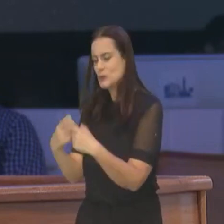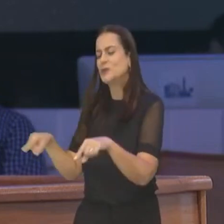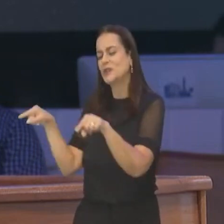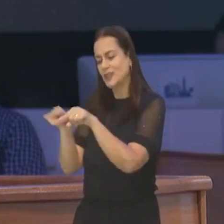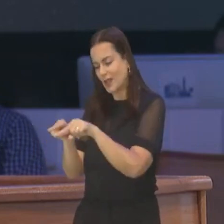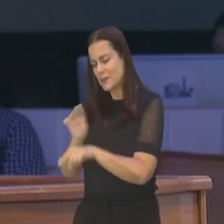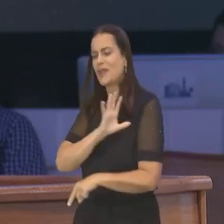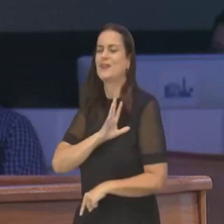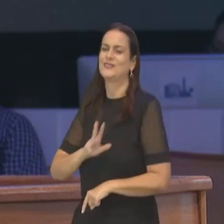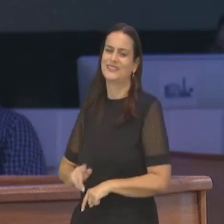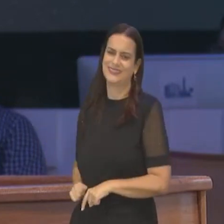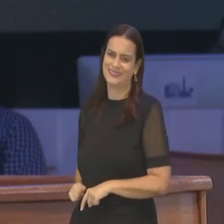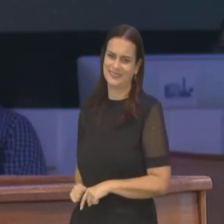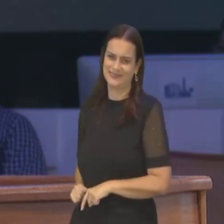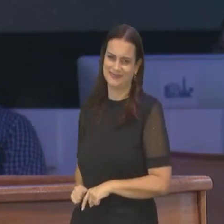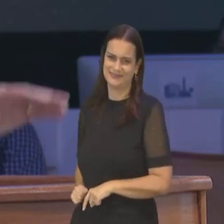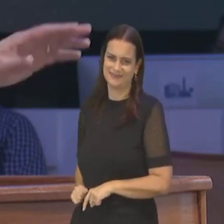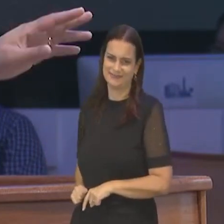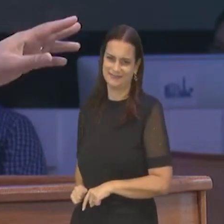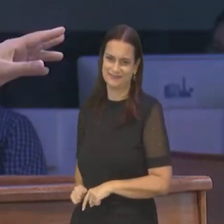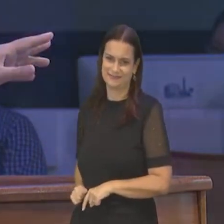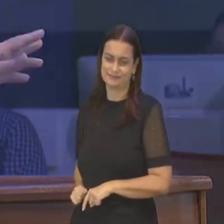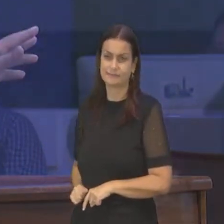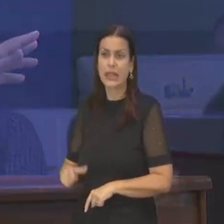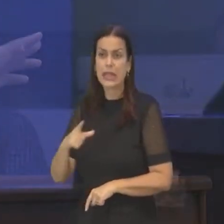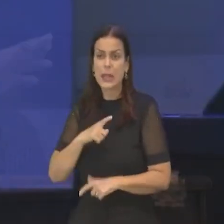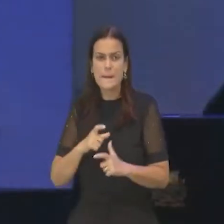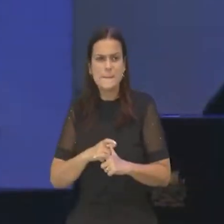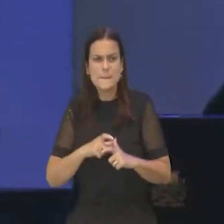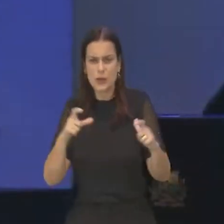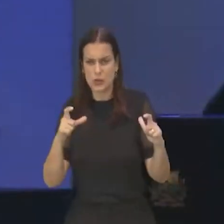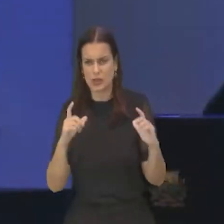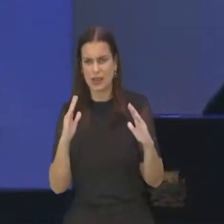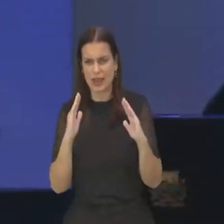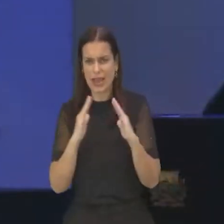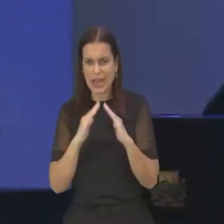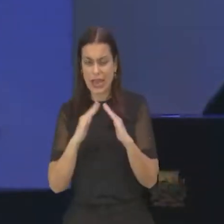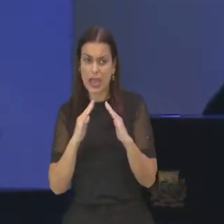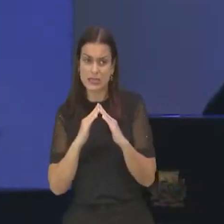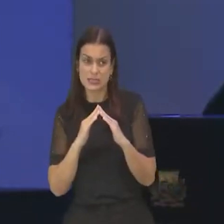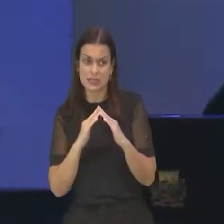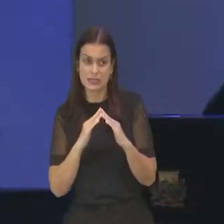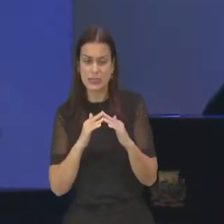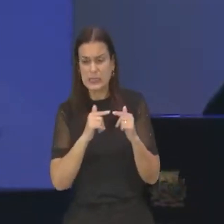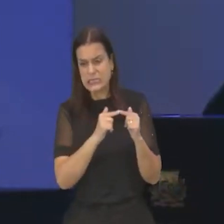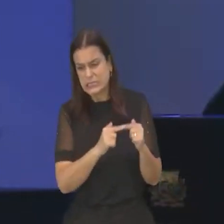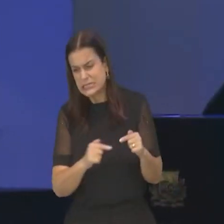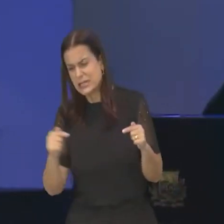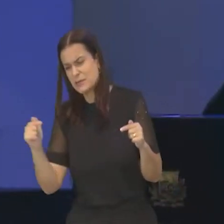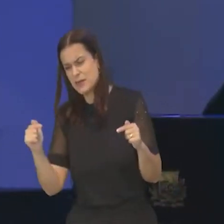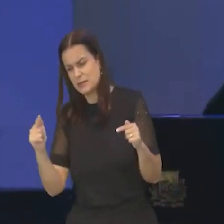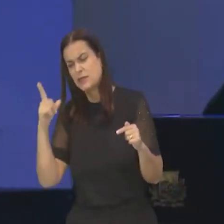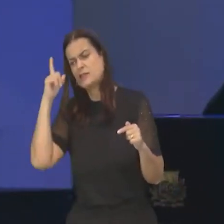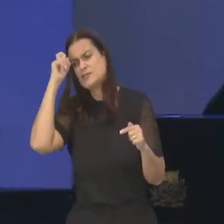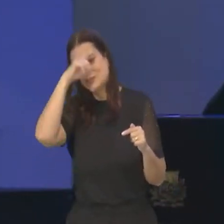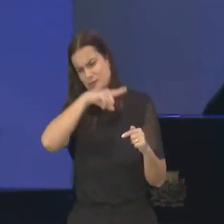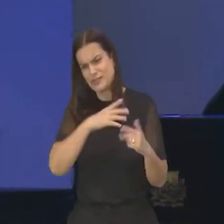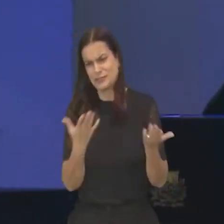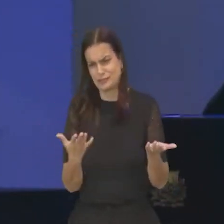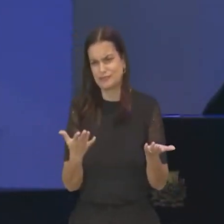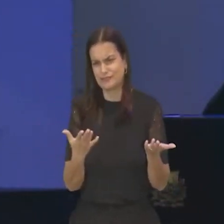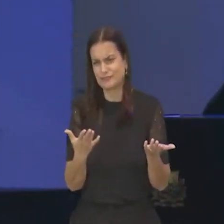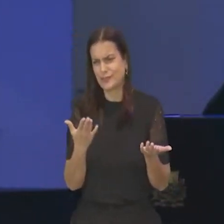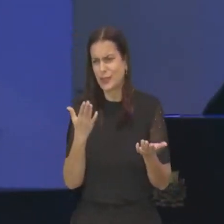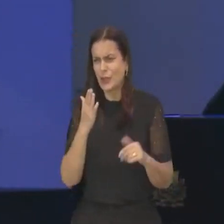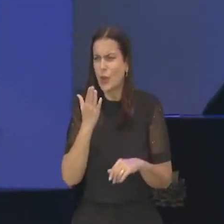adoração. Eu sei que na maioria dos lares a realidade durante a semana é bem complicada esse tempo